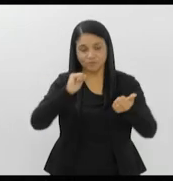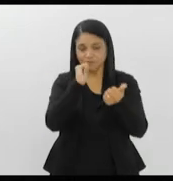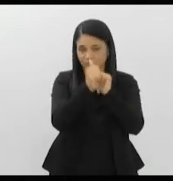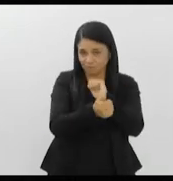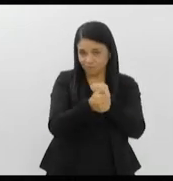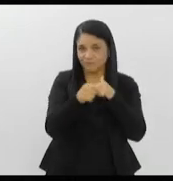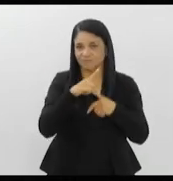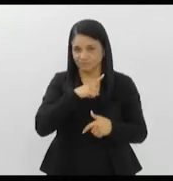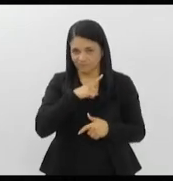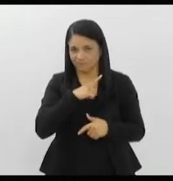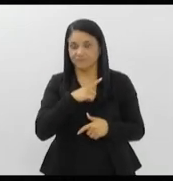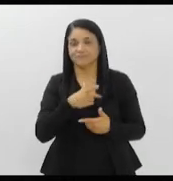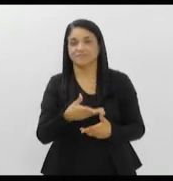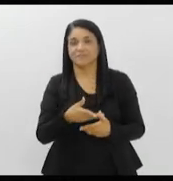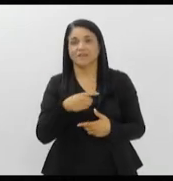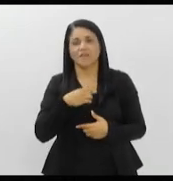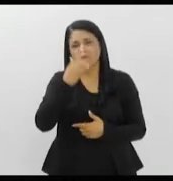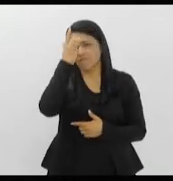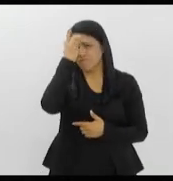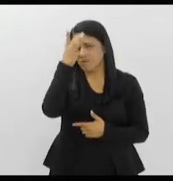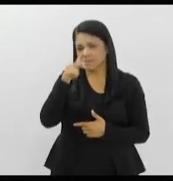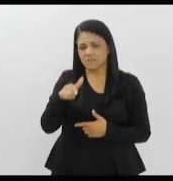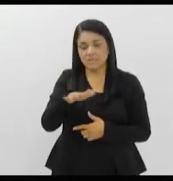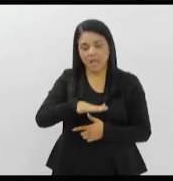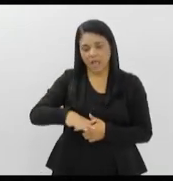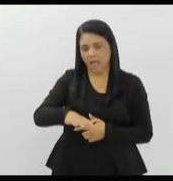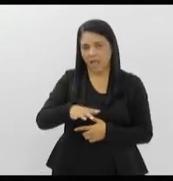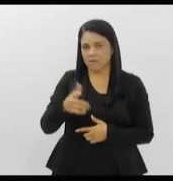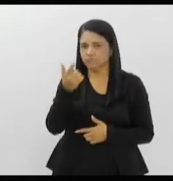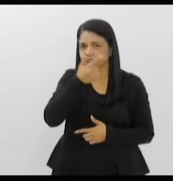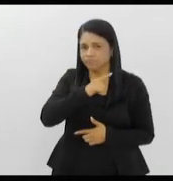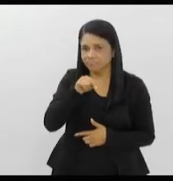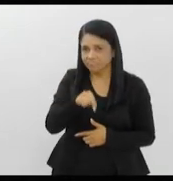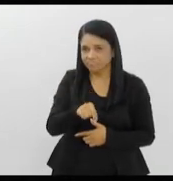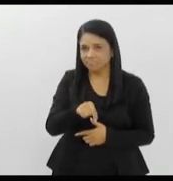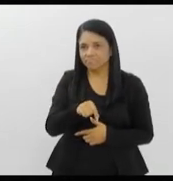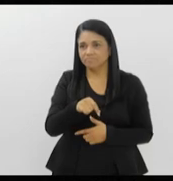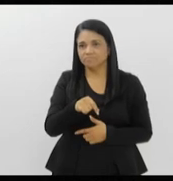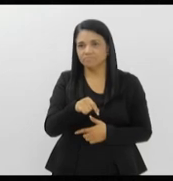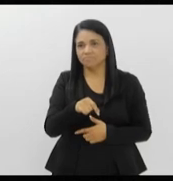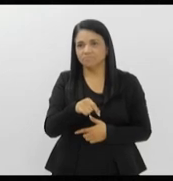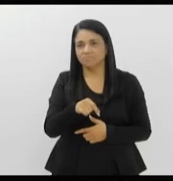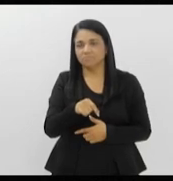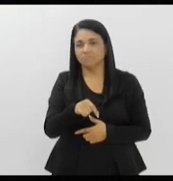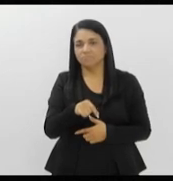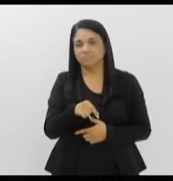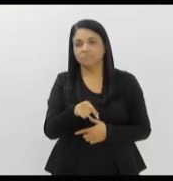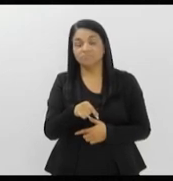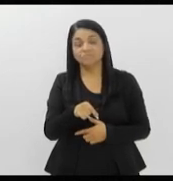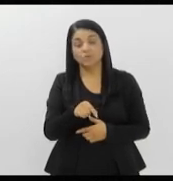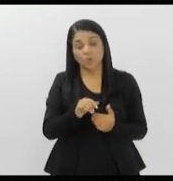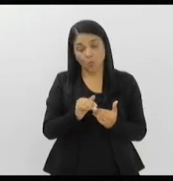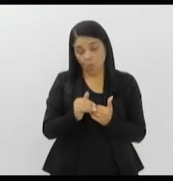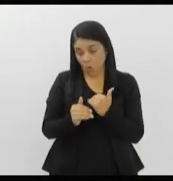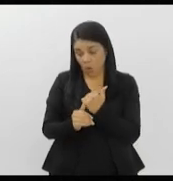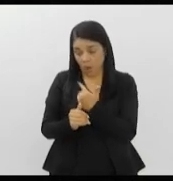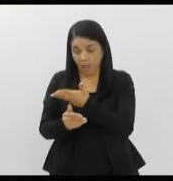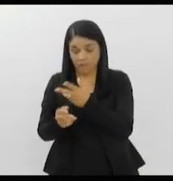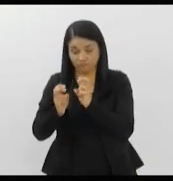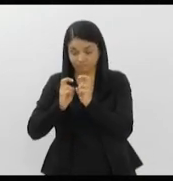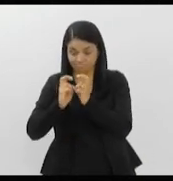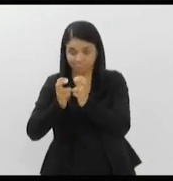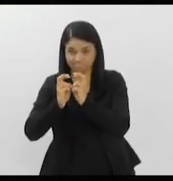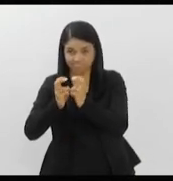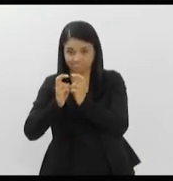Só teria a maior facilidade de conseguir essa área. E por que, que ela é esplêndida? Está do lado da estação do Engenho de